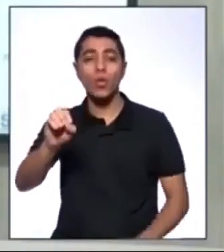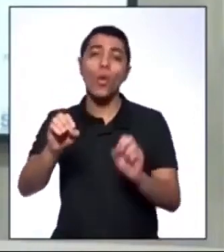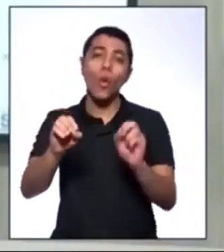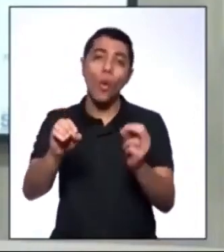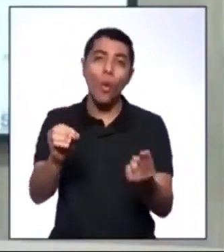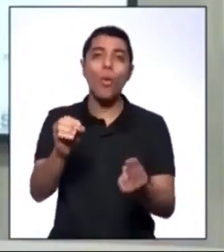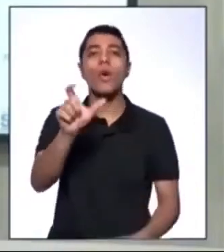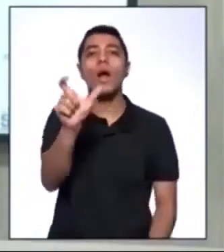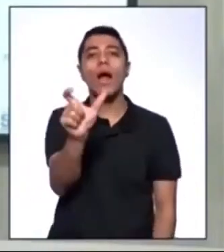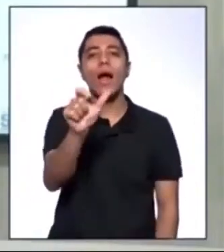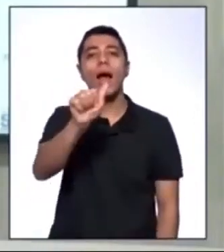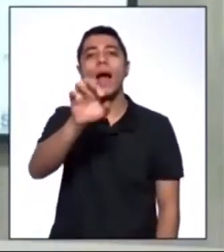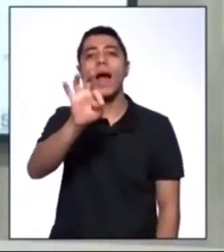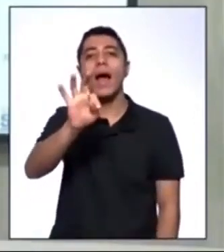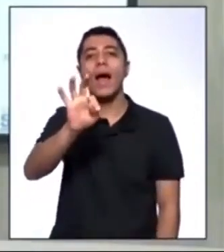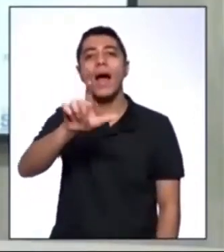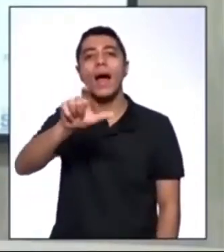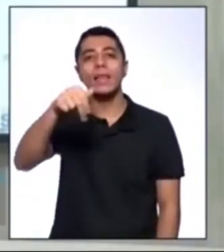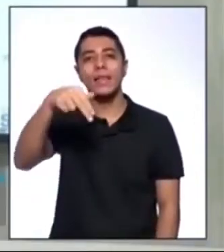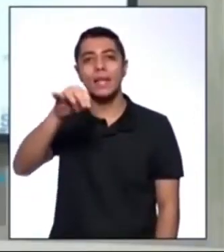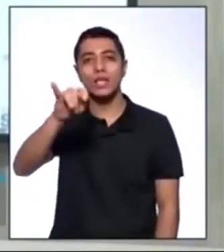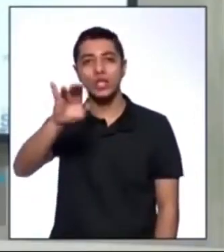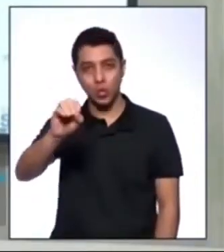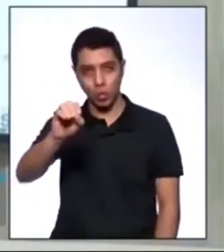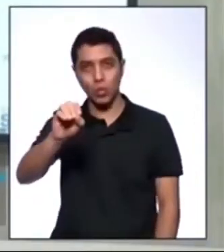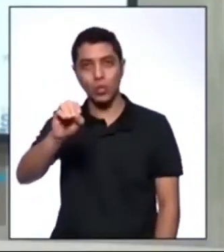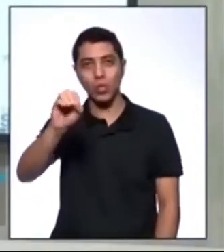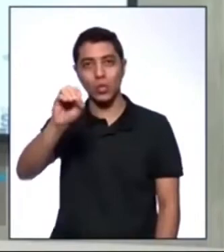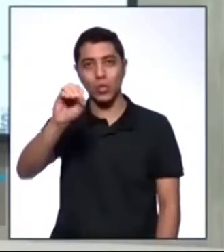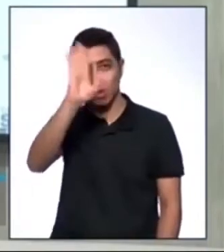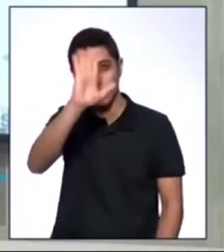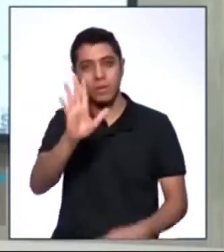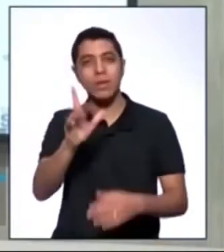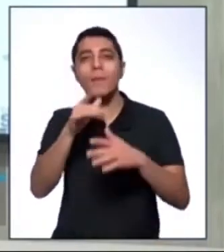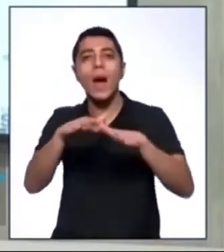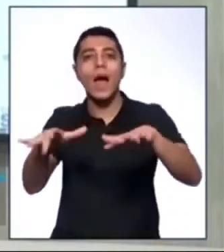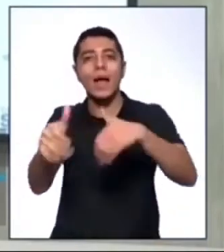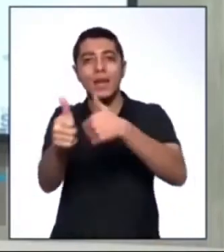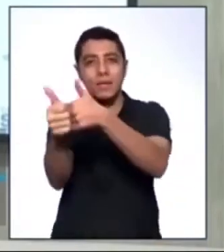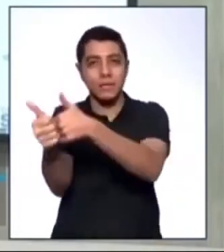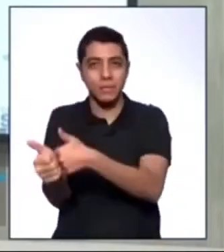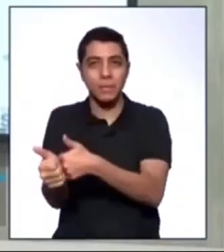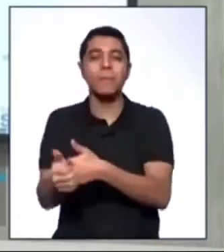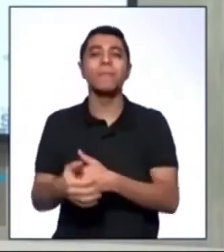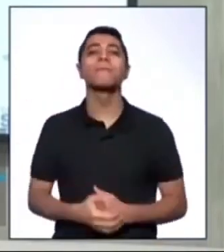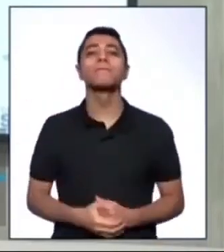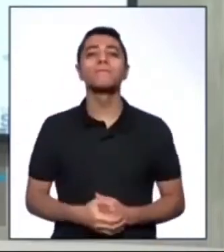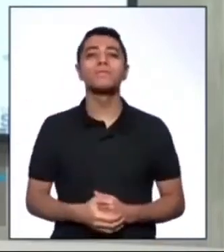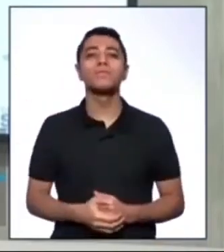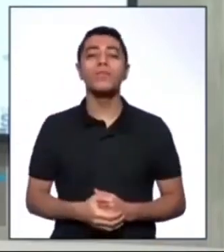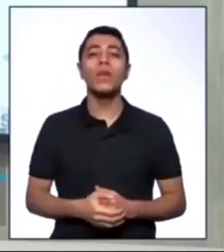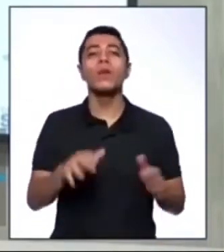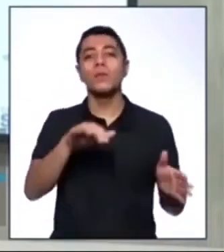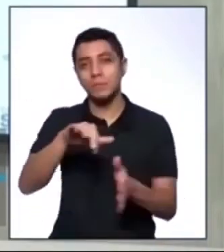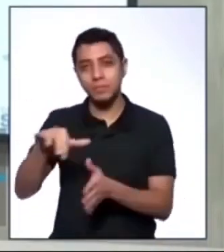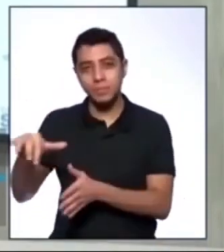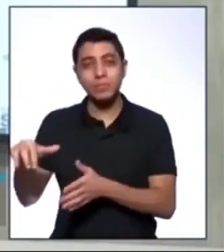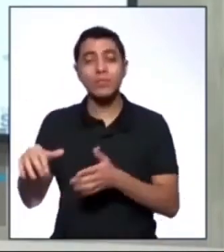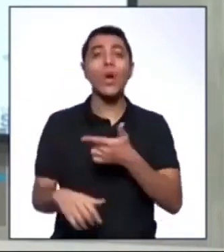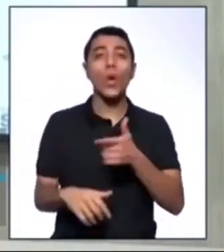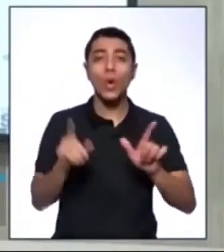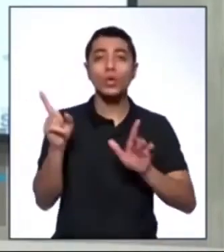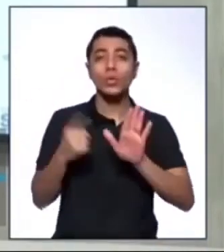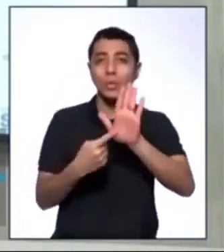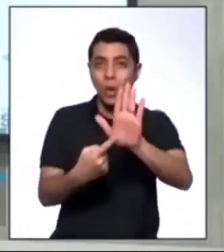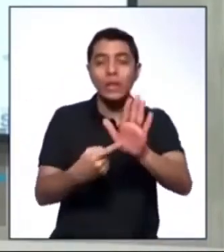aquelas duas variações. Clima tropical por um período seco e um período chuvoso. Galera, todo o climograma que trouxer